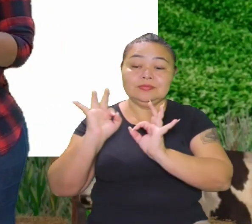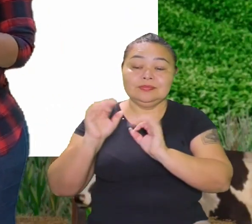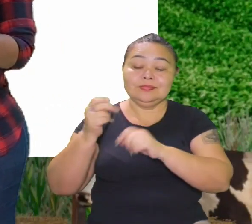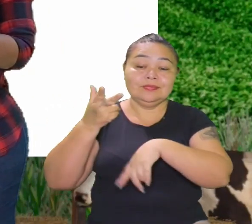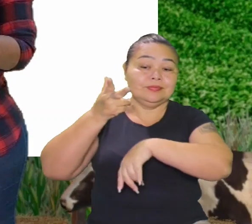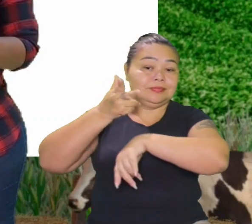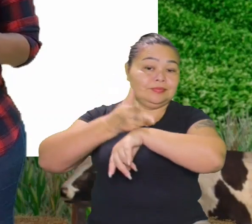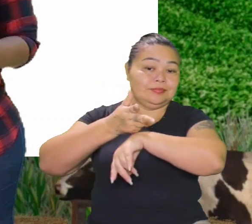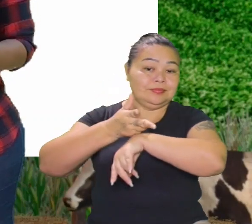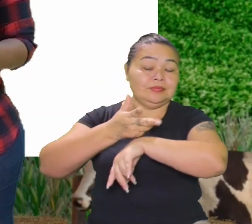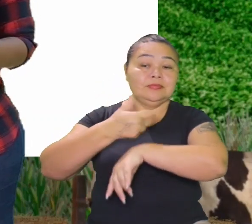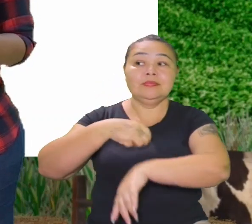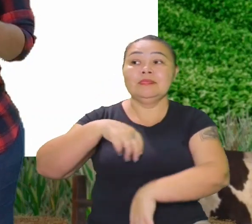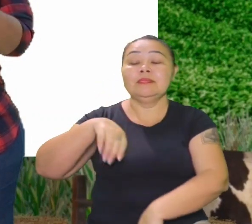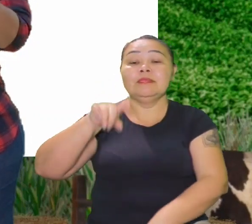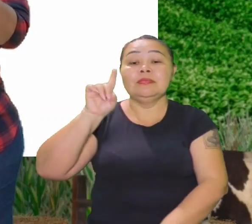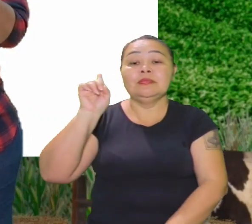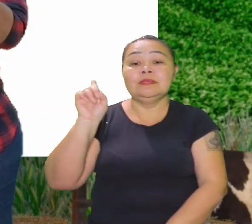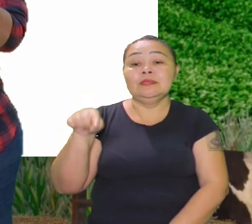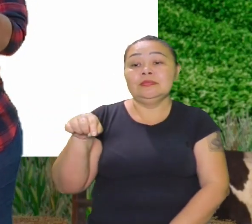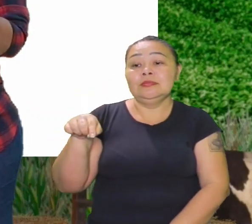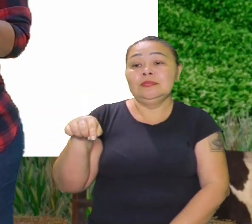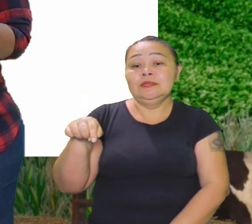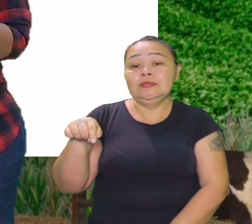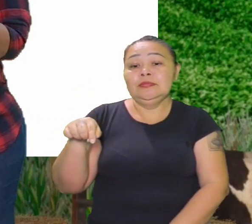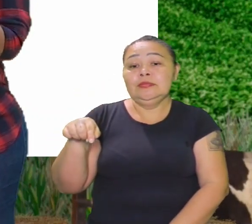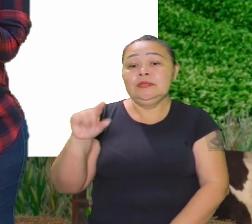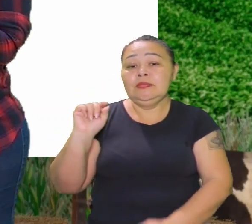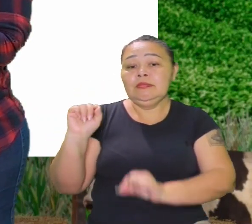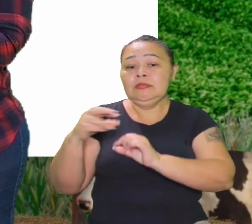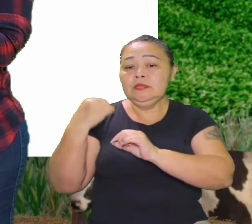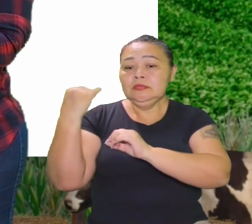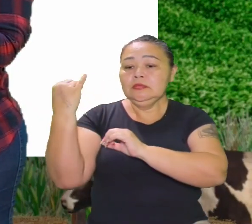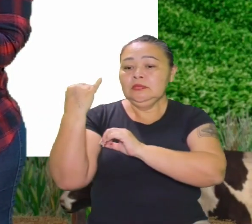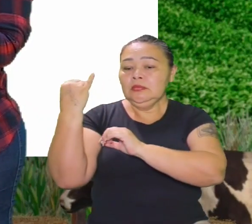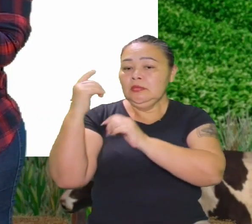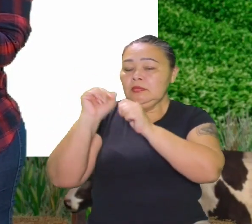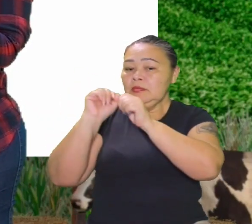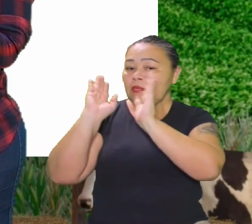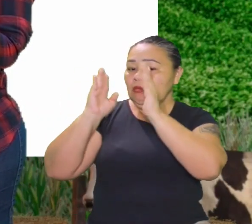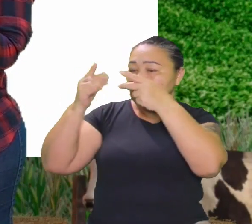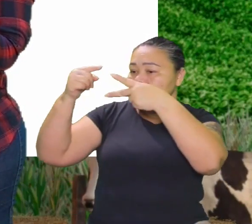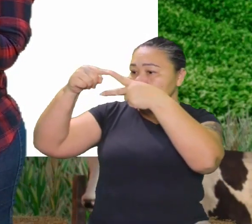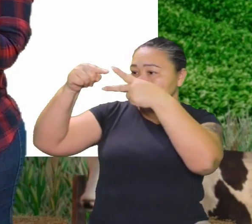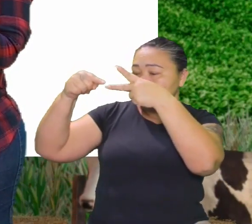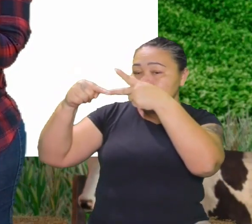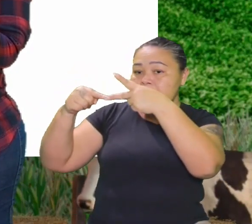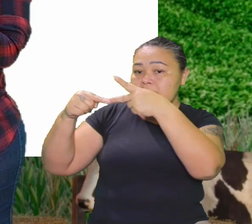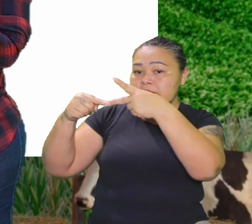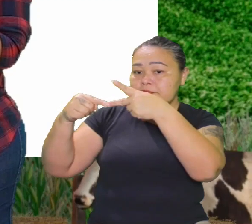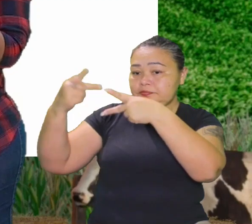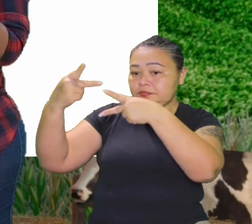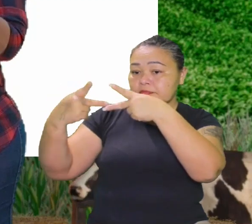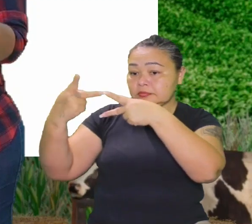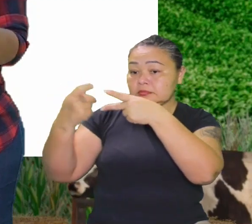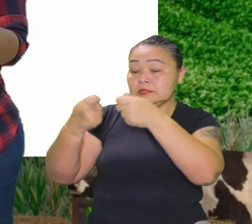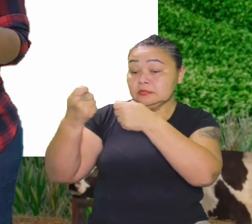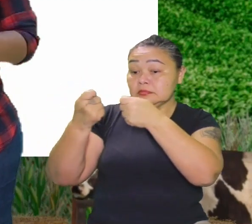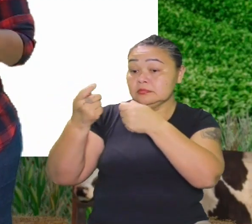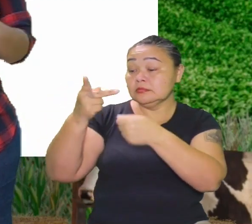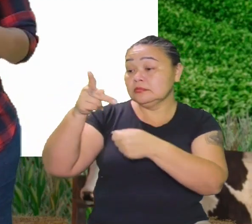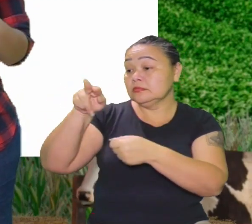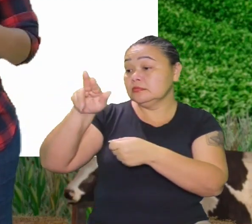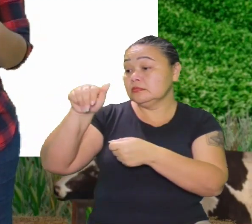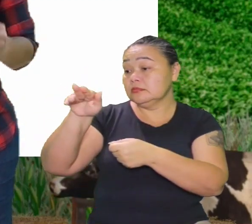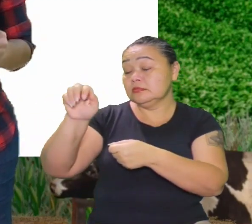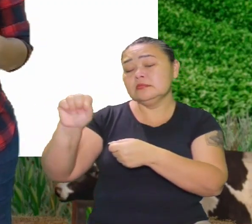diretor Marzinho. Ó, o que é importante eu enfatizar disso aqui, sobre esse controle de pragas? Primeiro que quando a